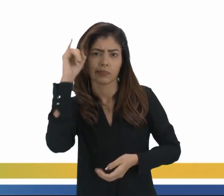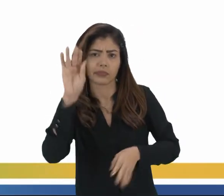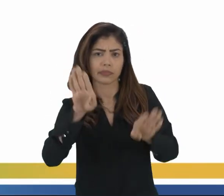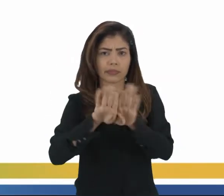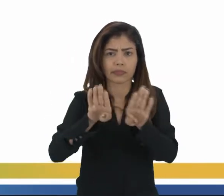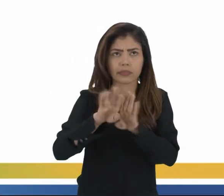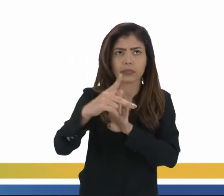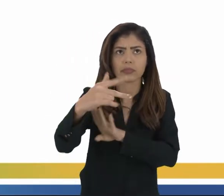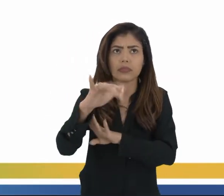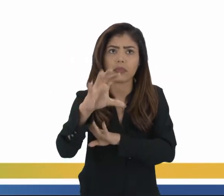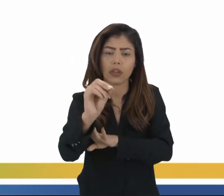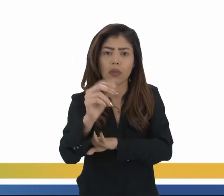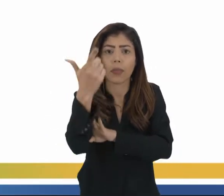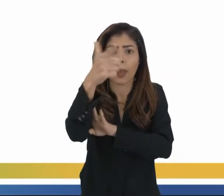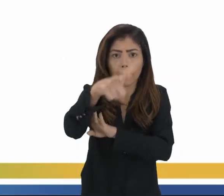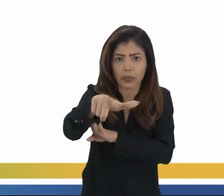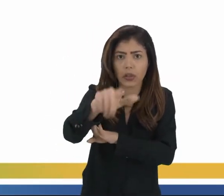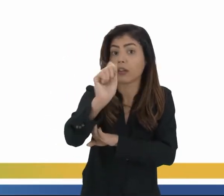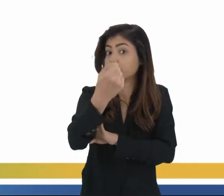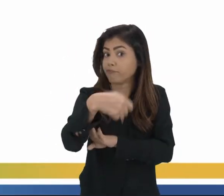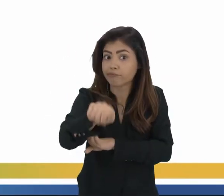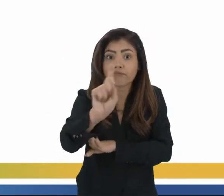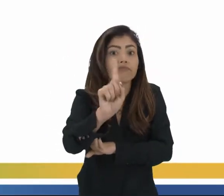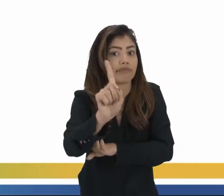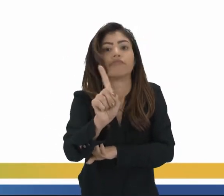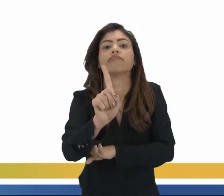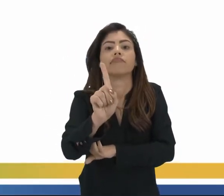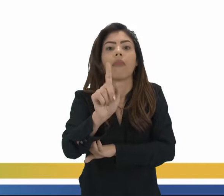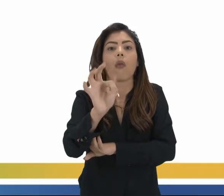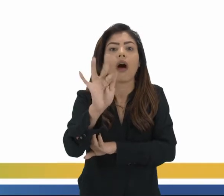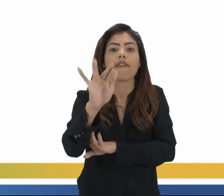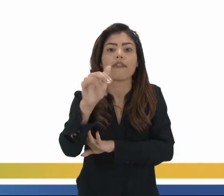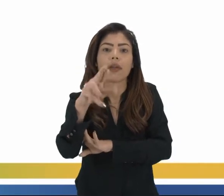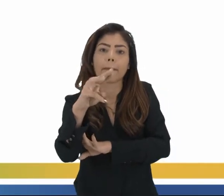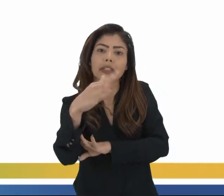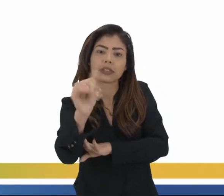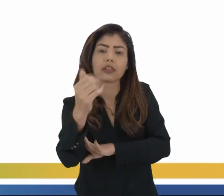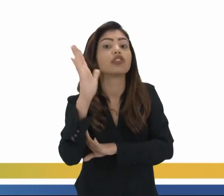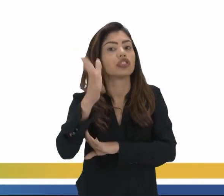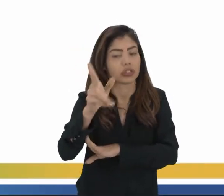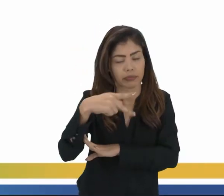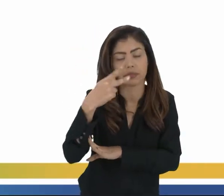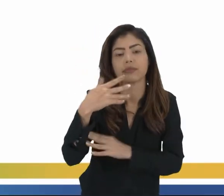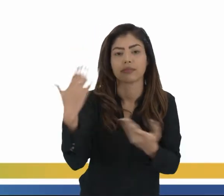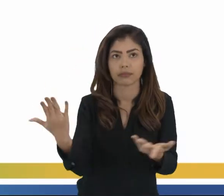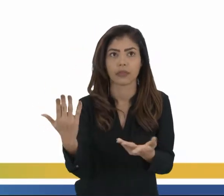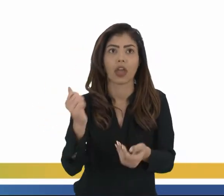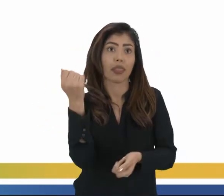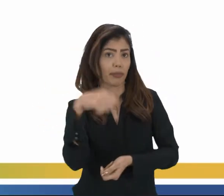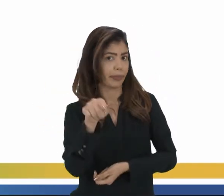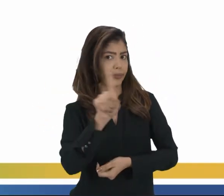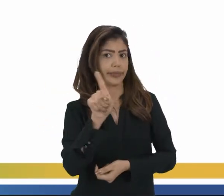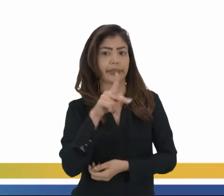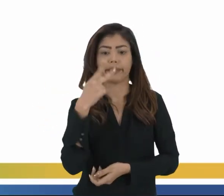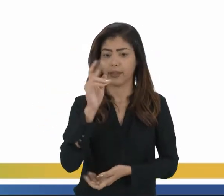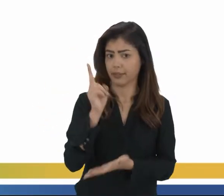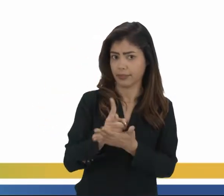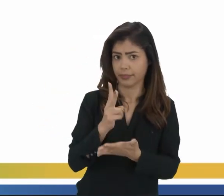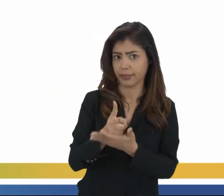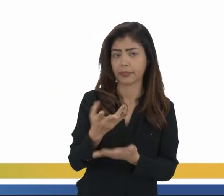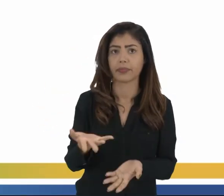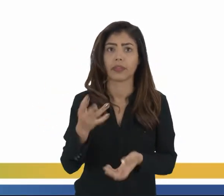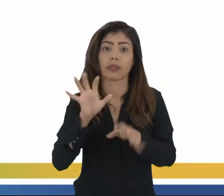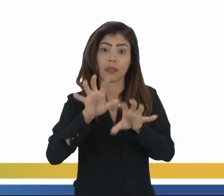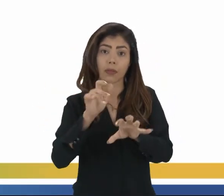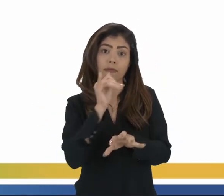uma repetição que não é necessária, uma reafirmação daquilo que foi dito, que não tem necessidade alguma de ser falada.